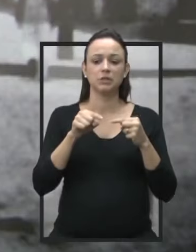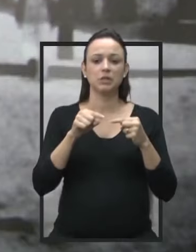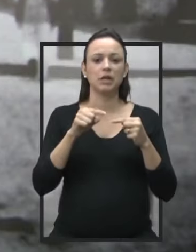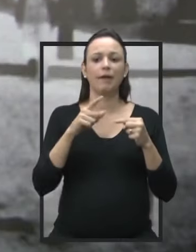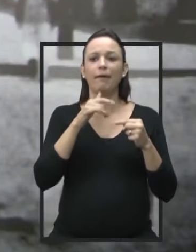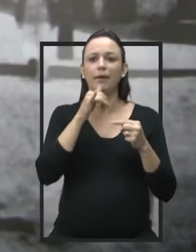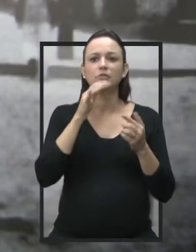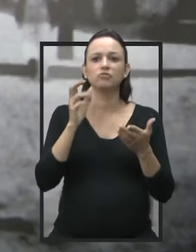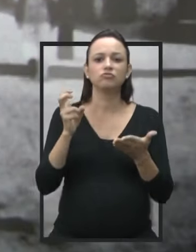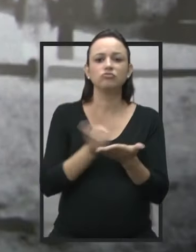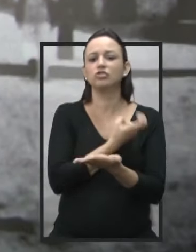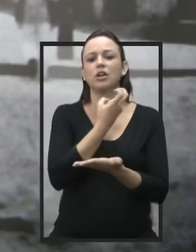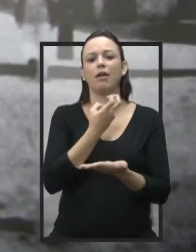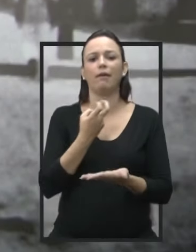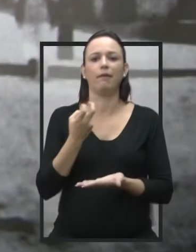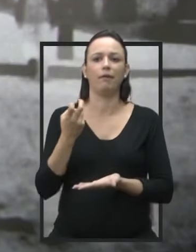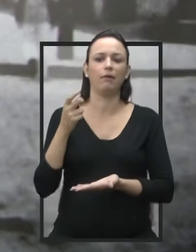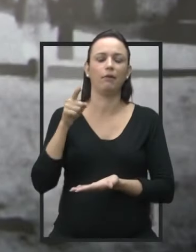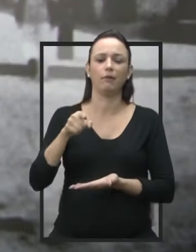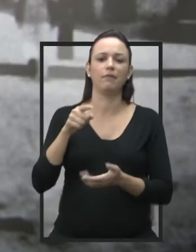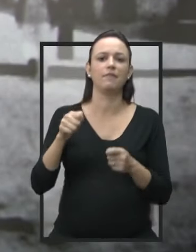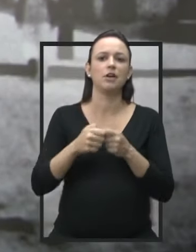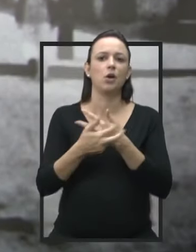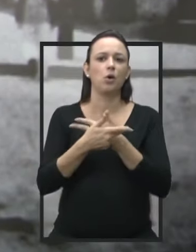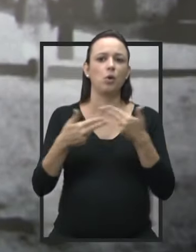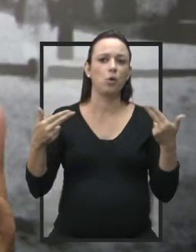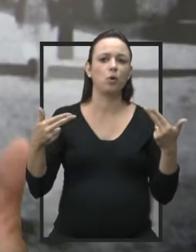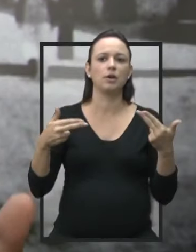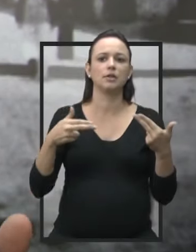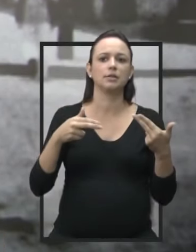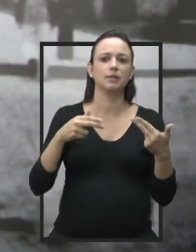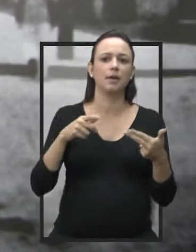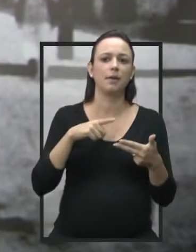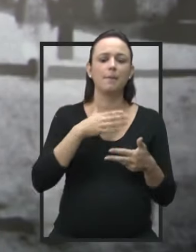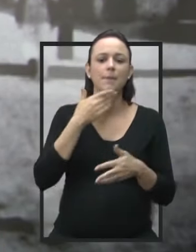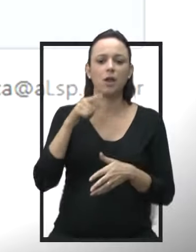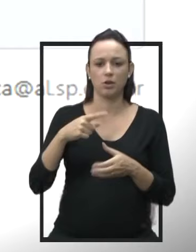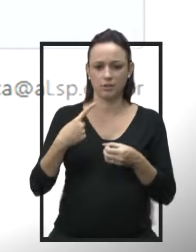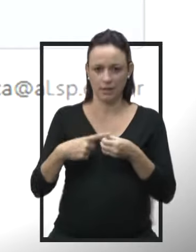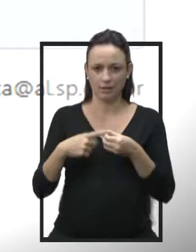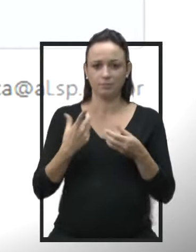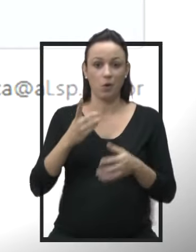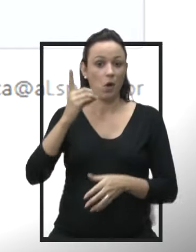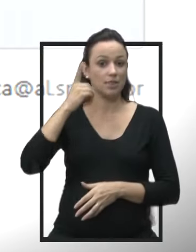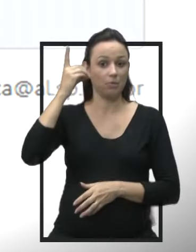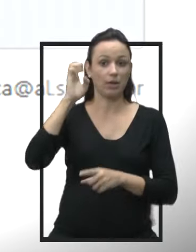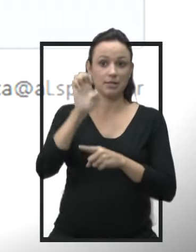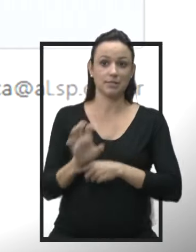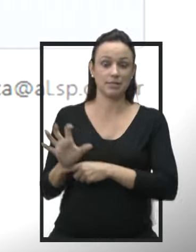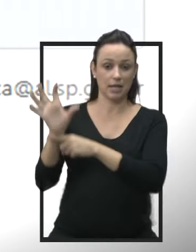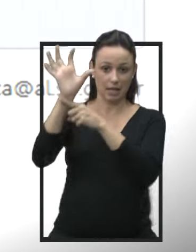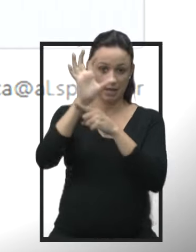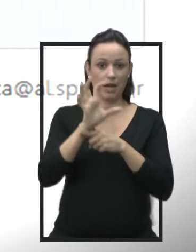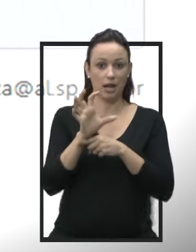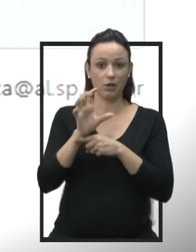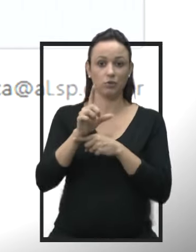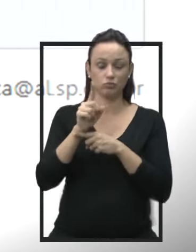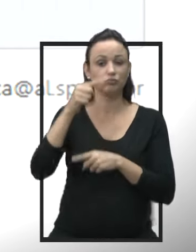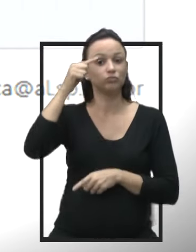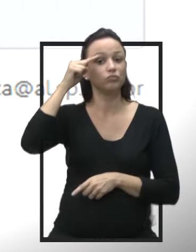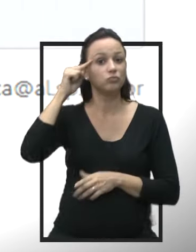tentado boicotar alguém que estivesse fazendo alguma coisa melhor para a cidade, né? Como deputado estadual,